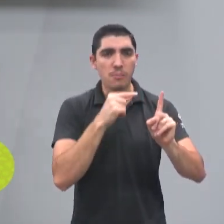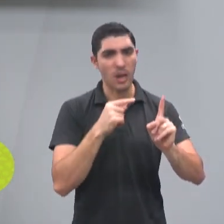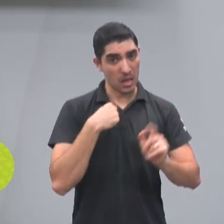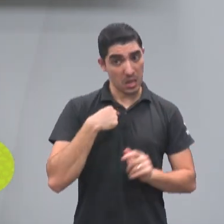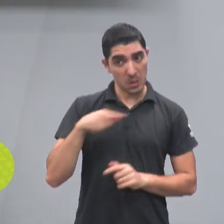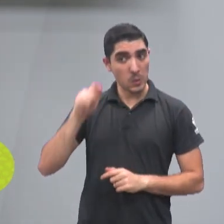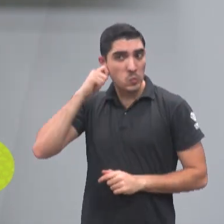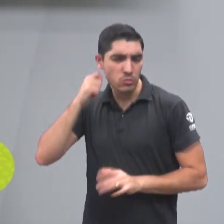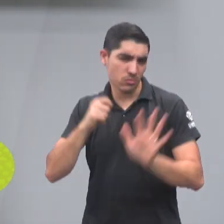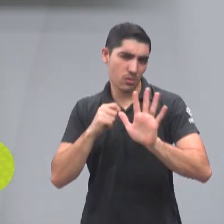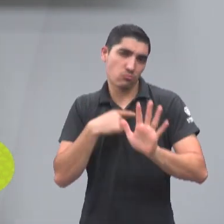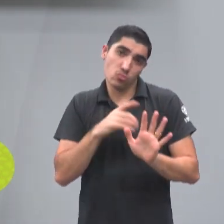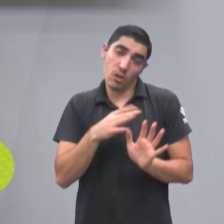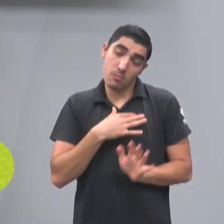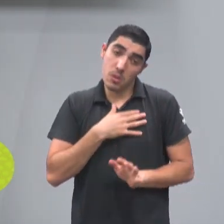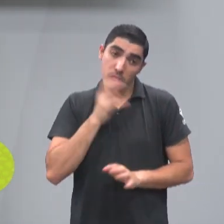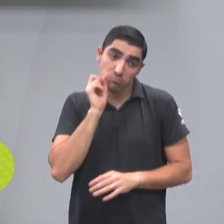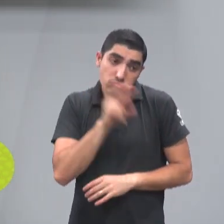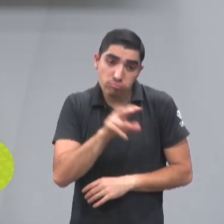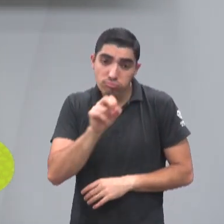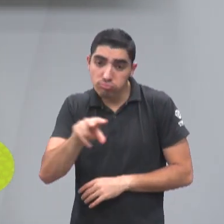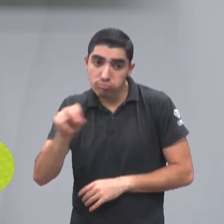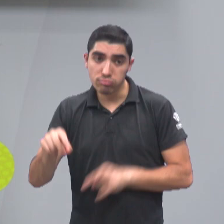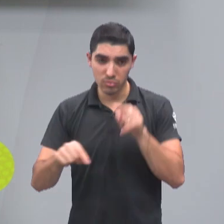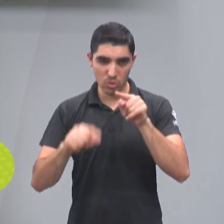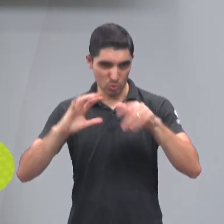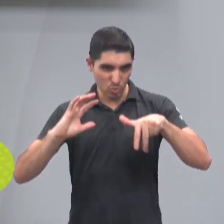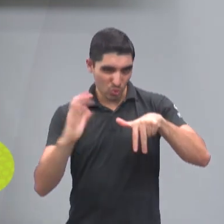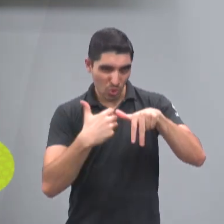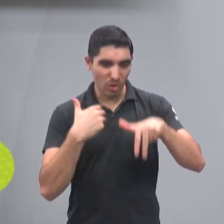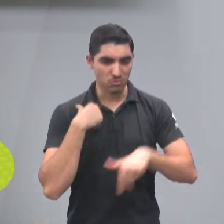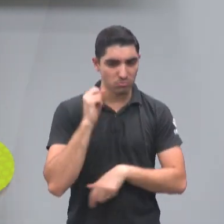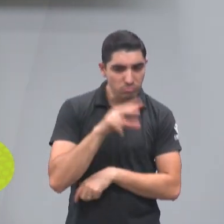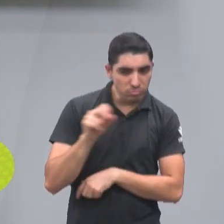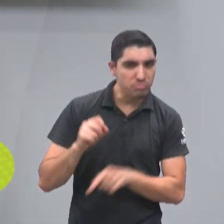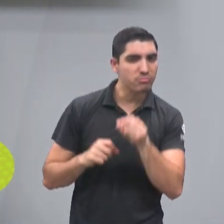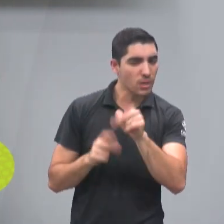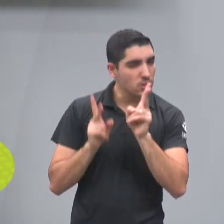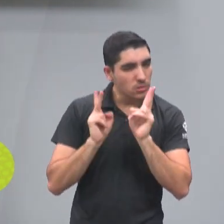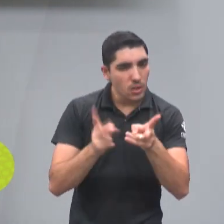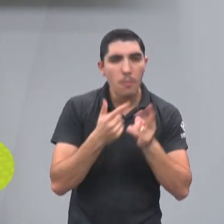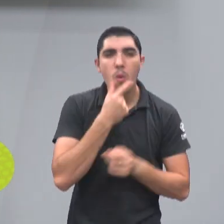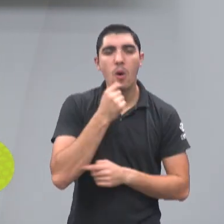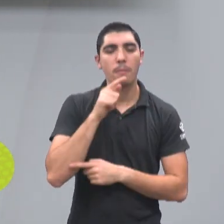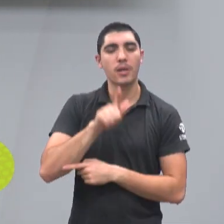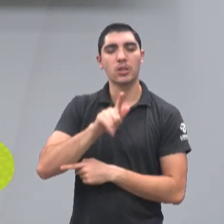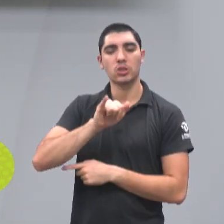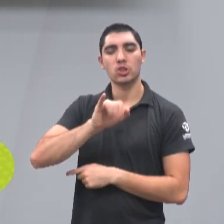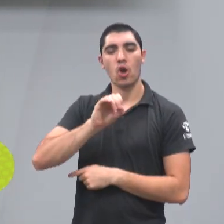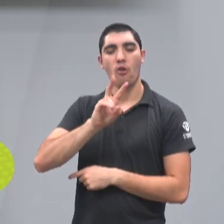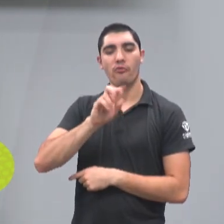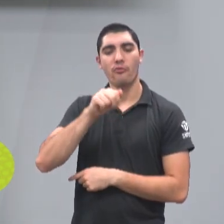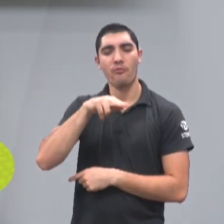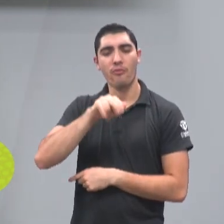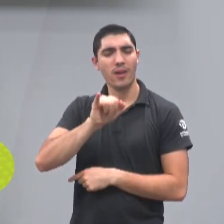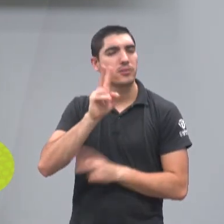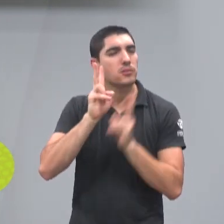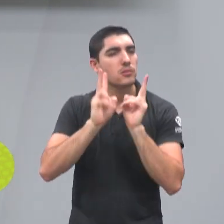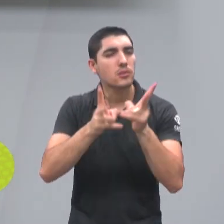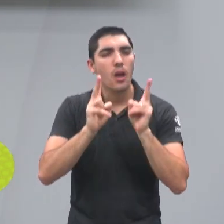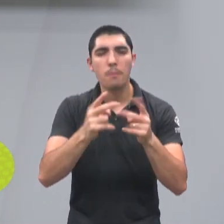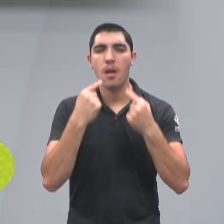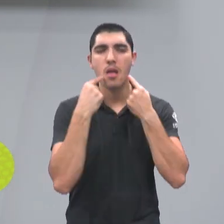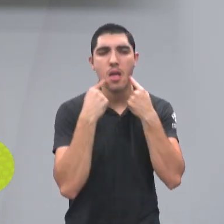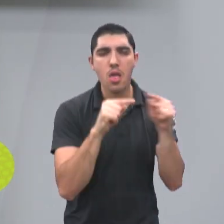coisa que eu relatei, que eu vi, eu acompanhei o Joseense em boa parte do campeonato e eu conheço o Giovani já de outros tempos. Então o Giovani sempre